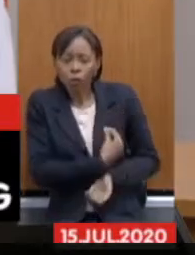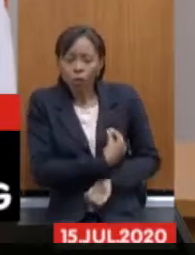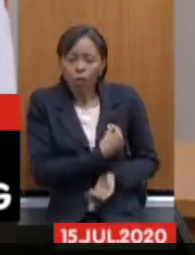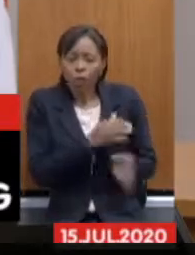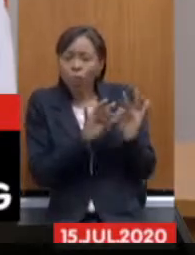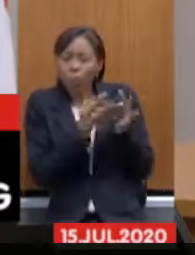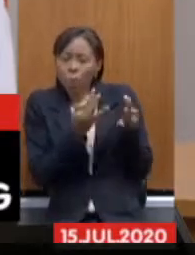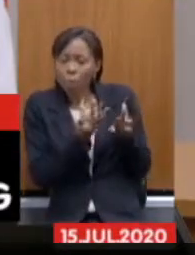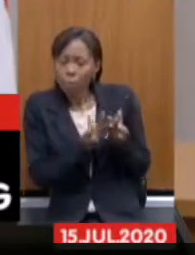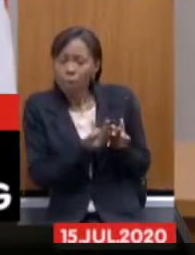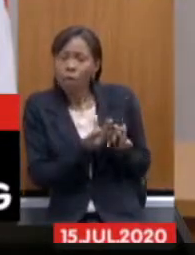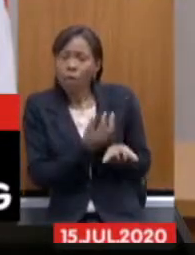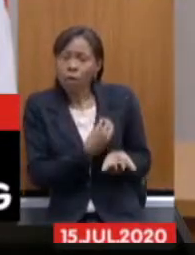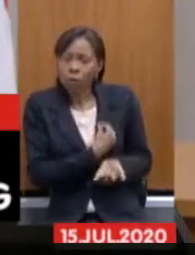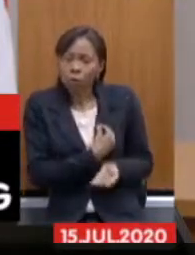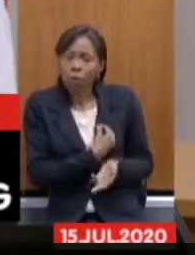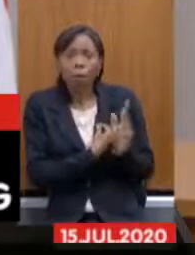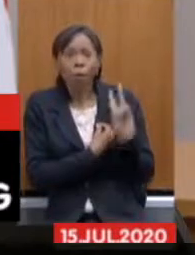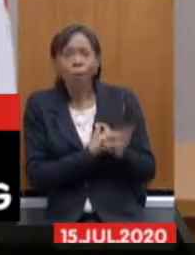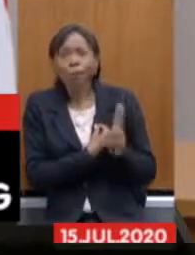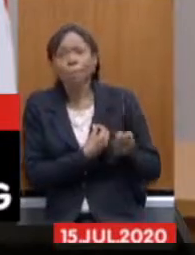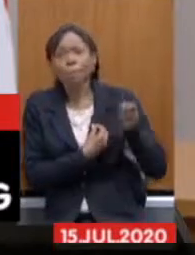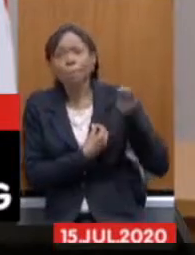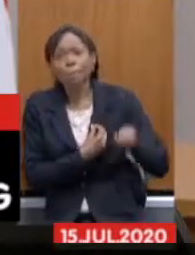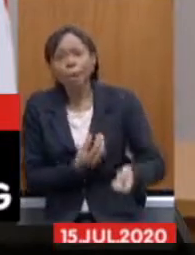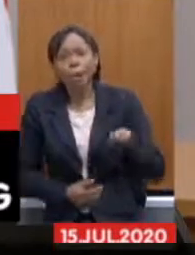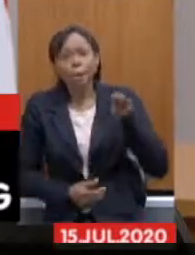ainda vai continuar pagando